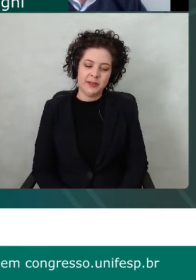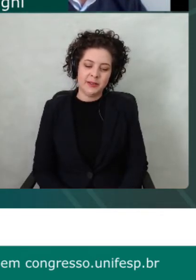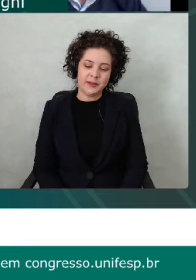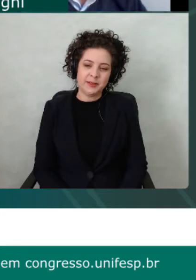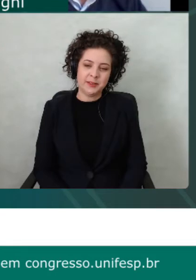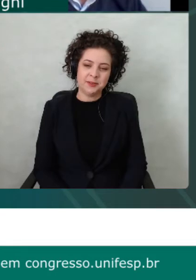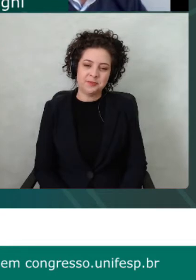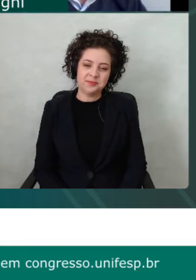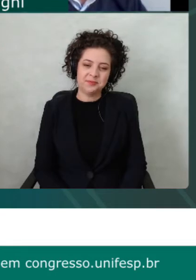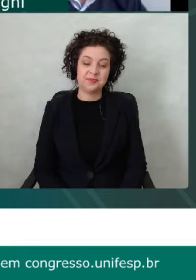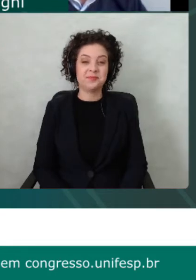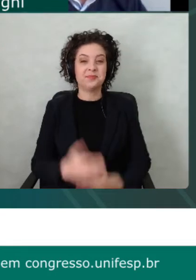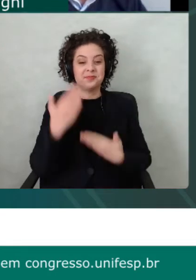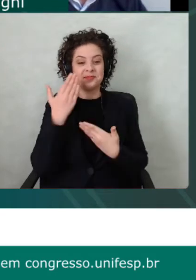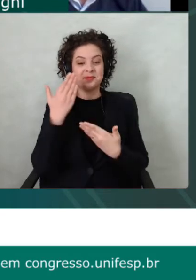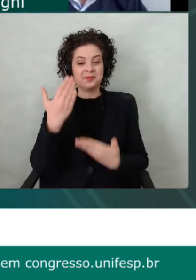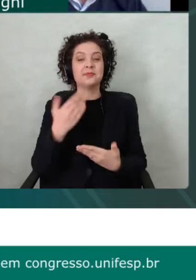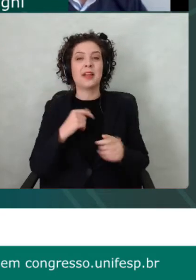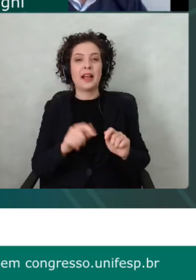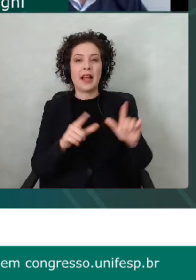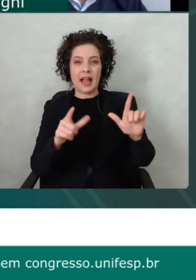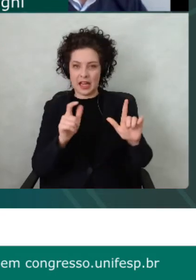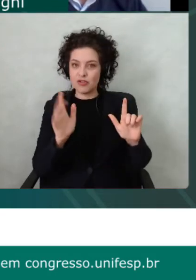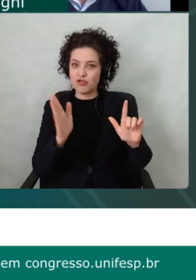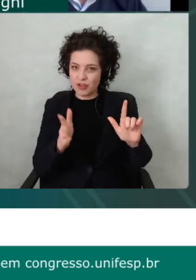Não estou compartilhando ainda, estou?